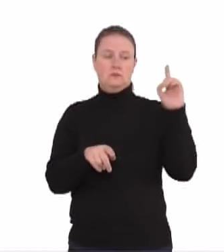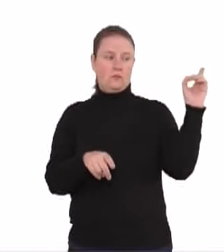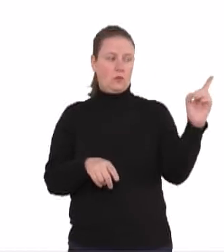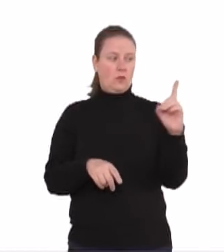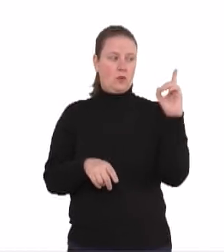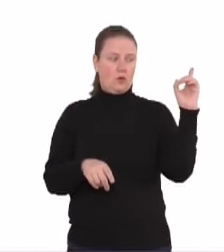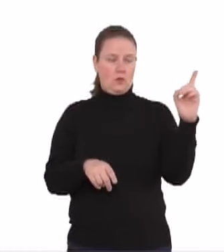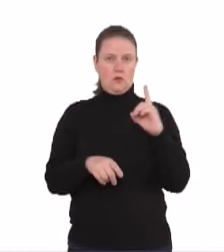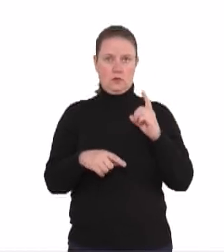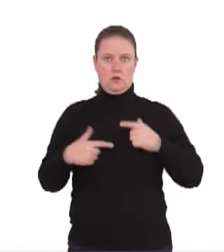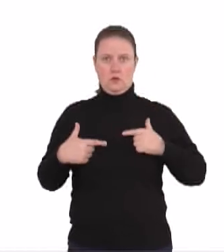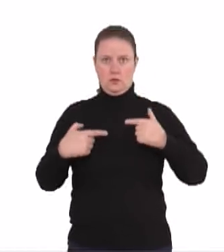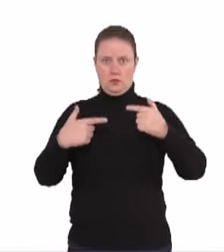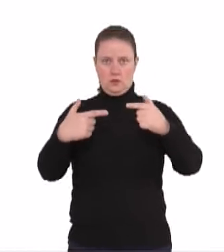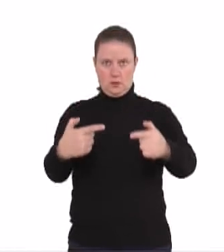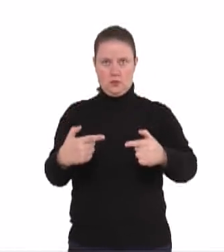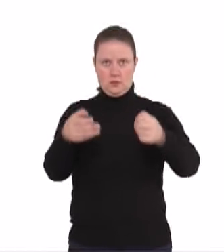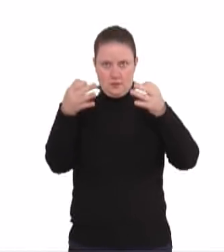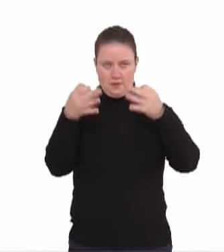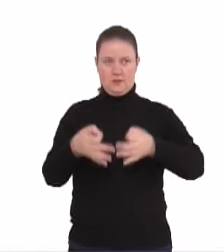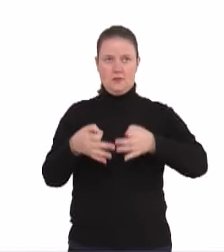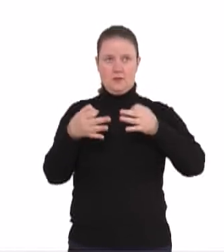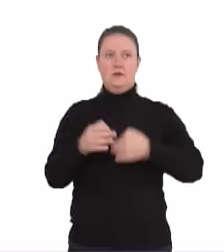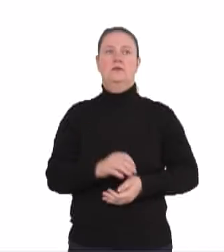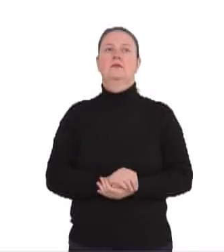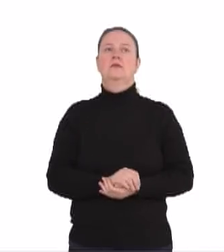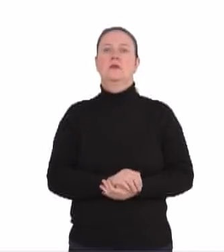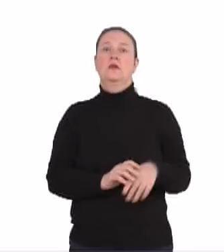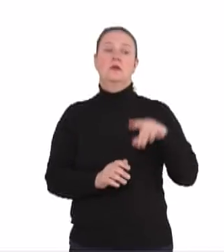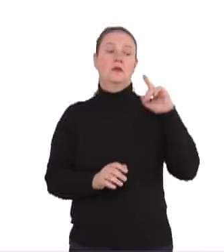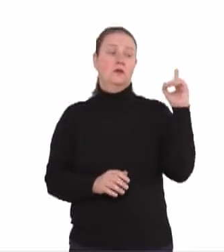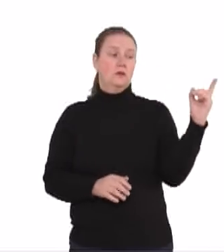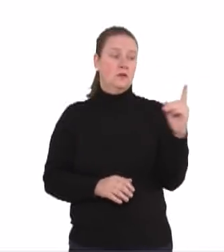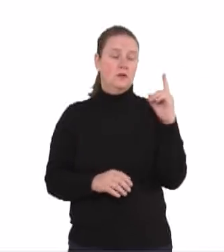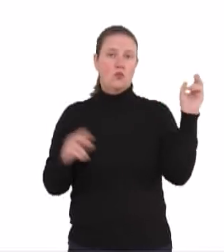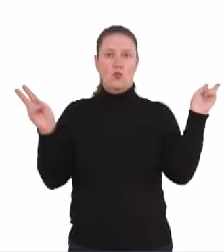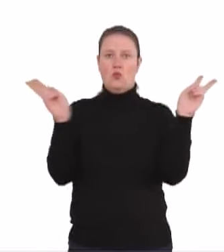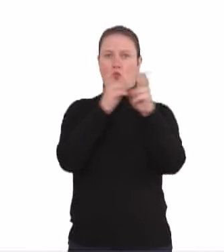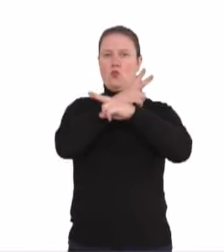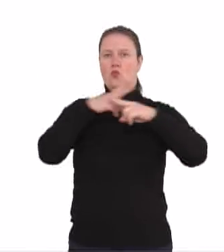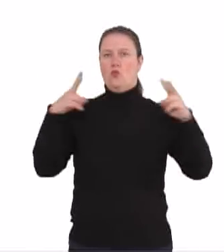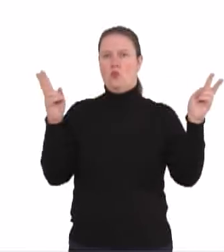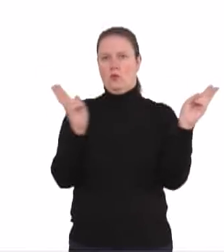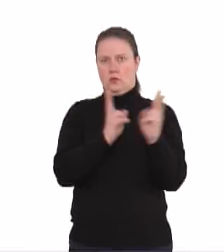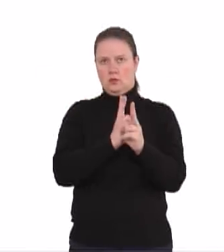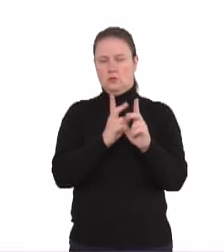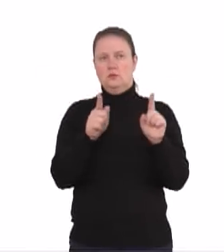é Tumatauenga, acertou. Na sequência, Deus dos ventos é o